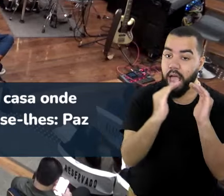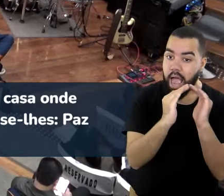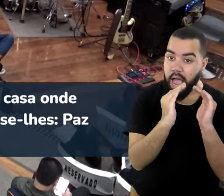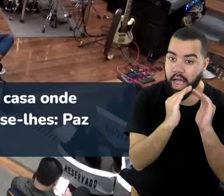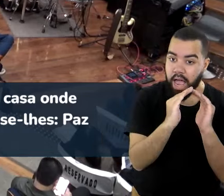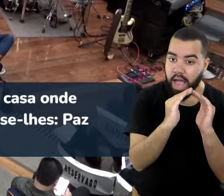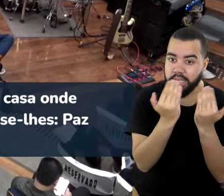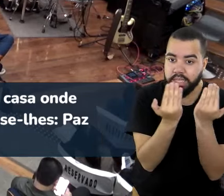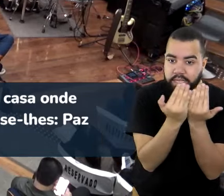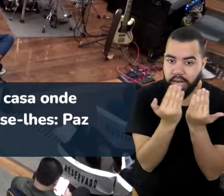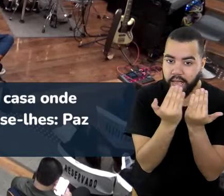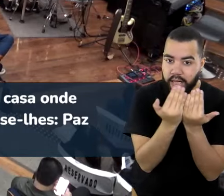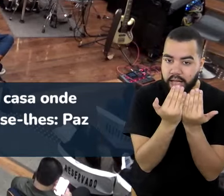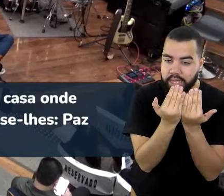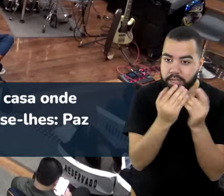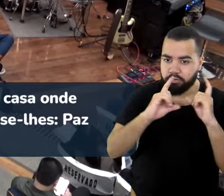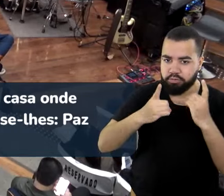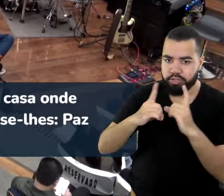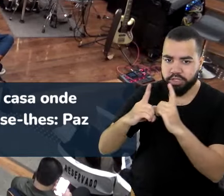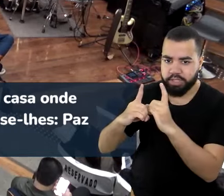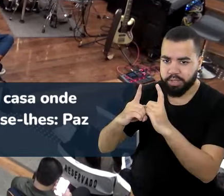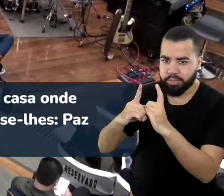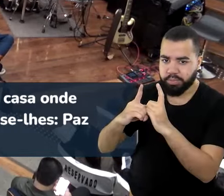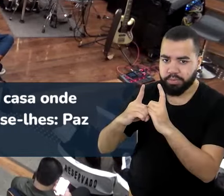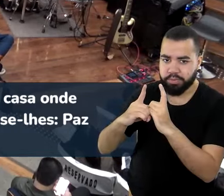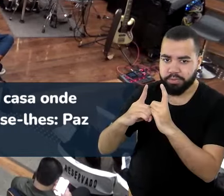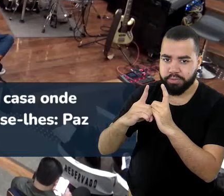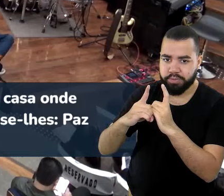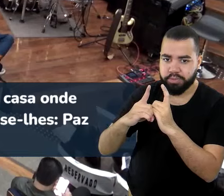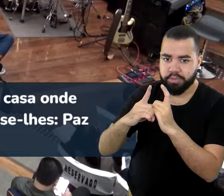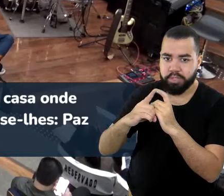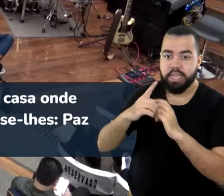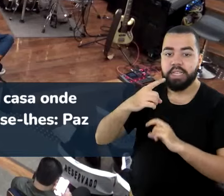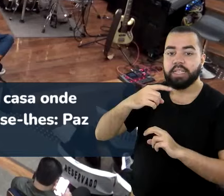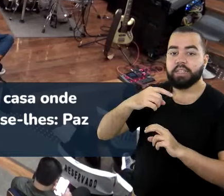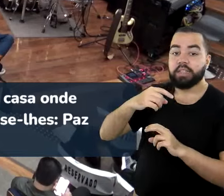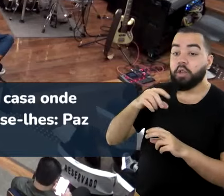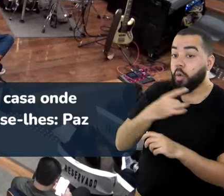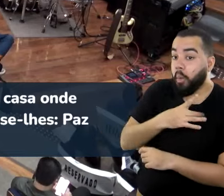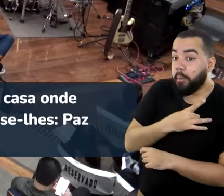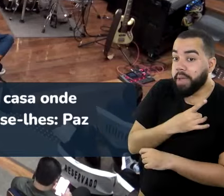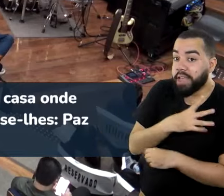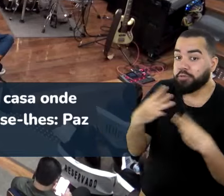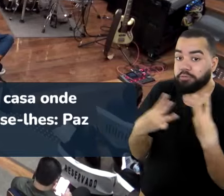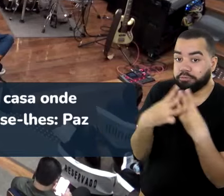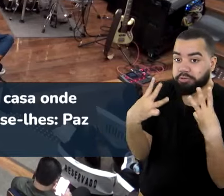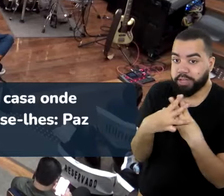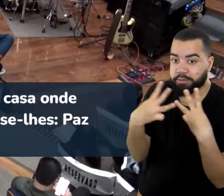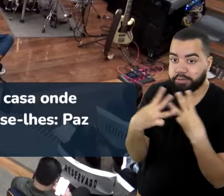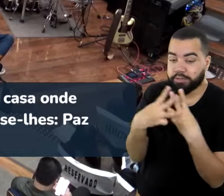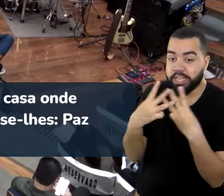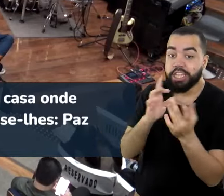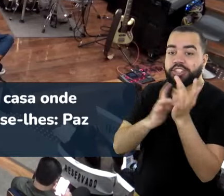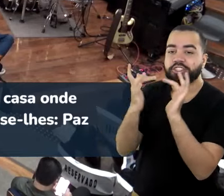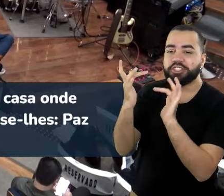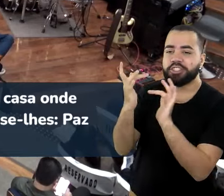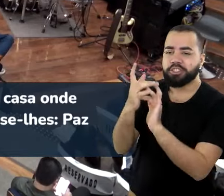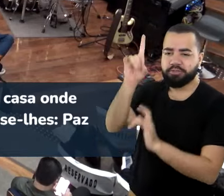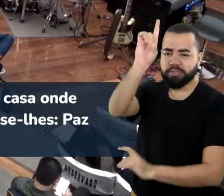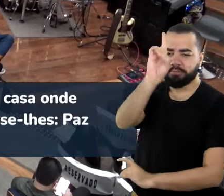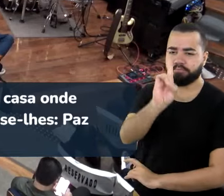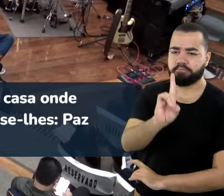semana, trancadas portas na casa, trancados discípulos, medo de judeus,